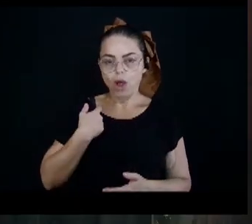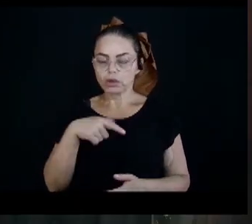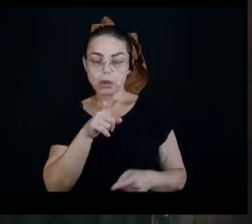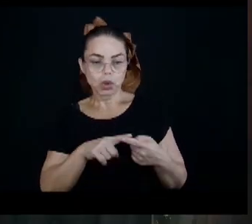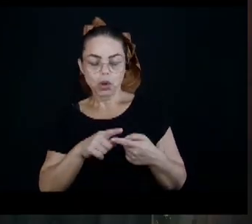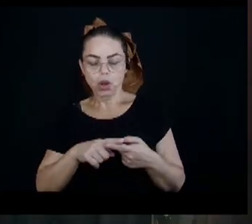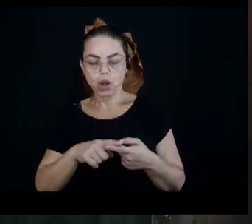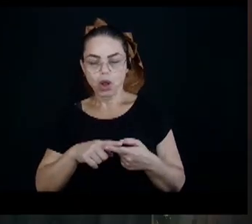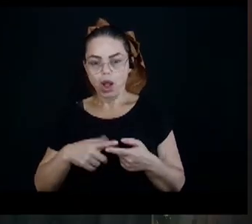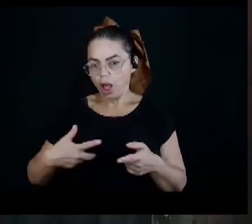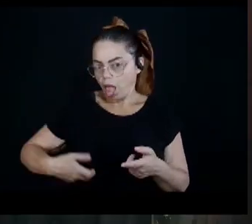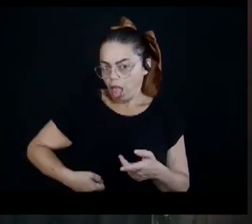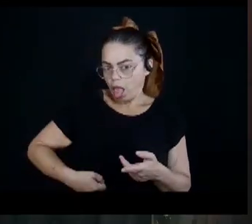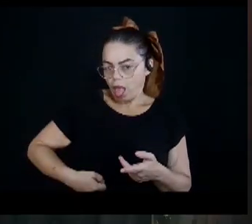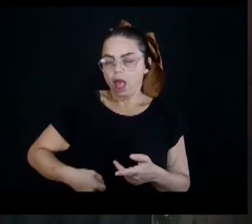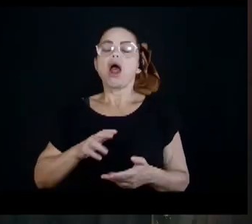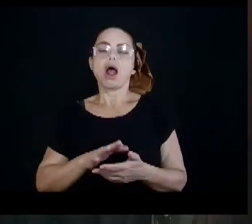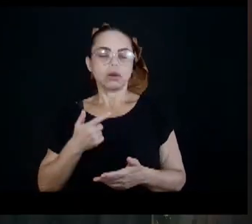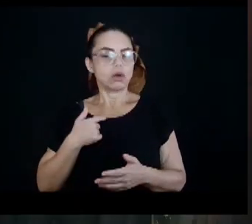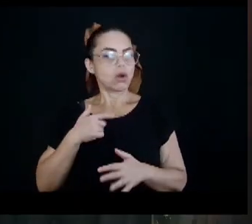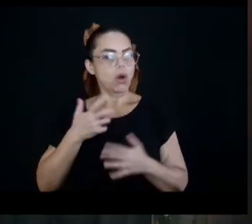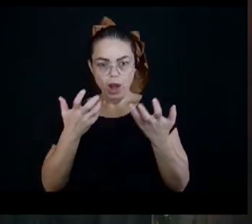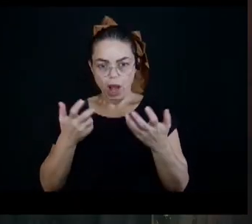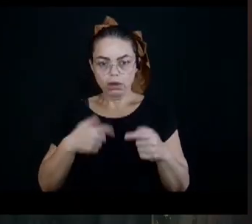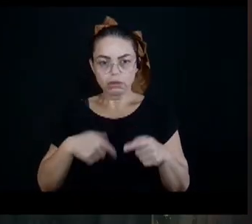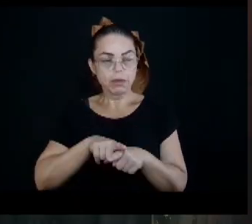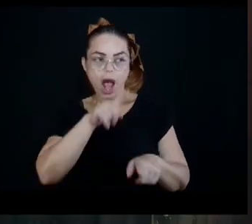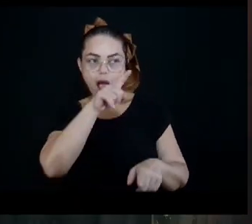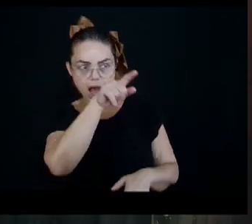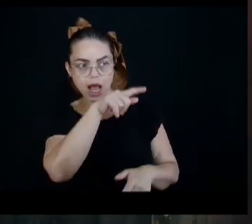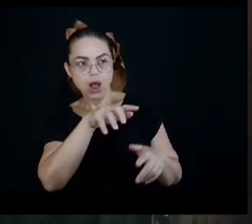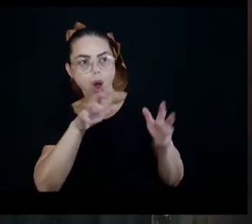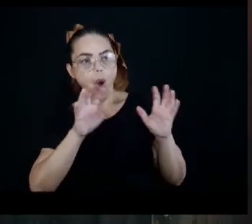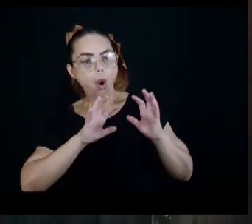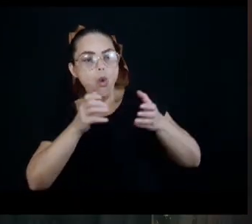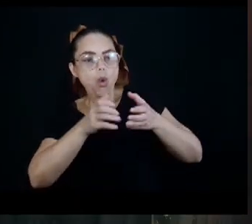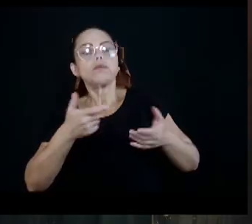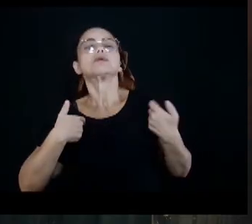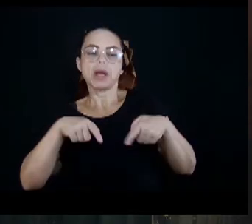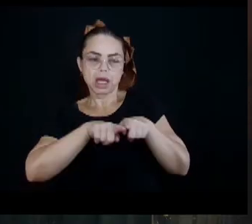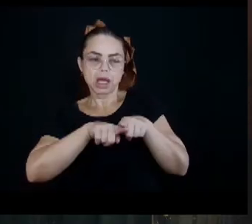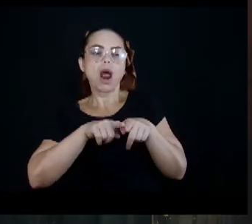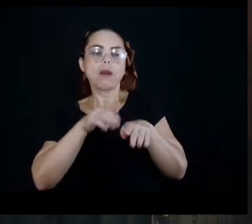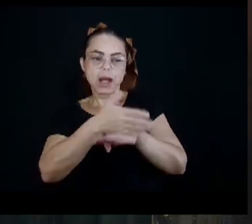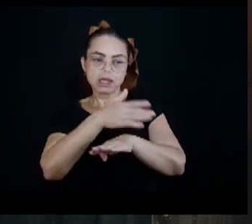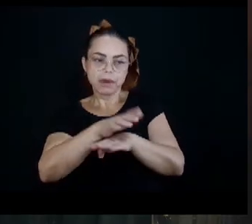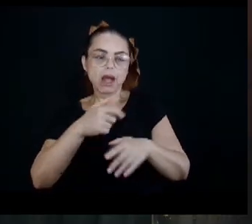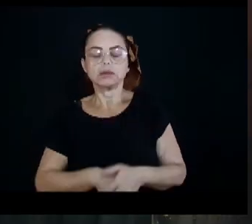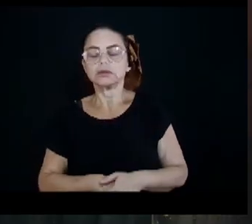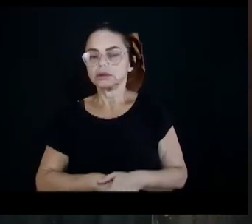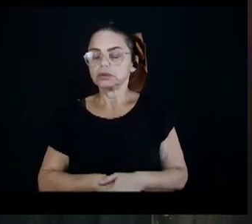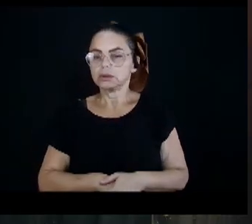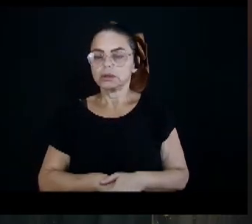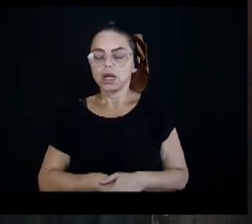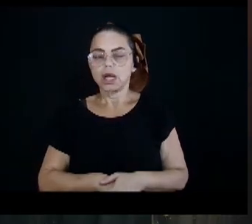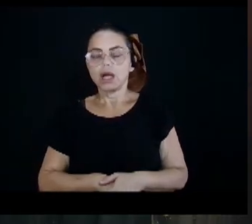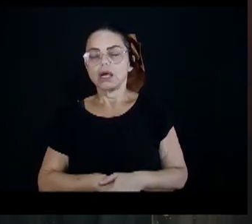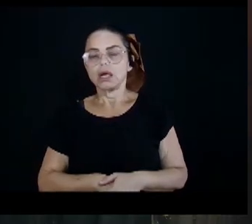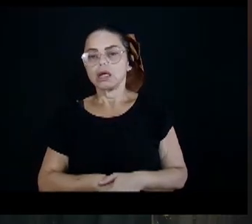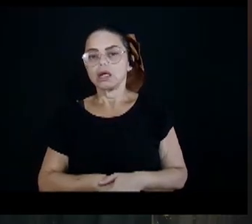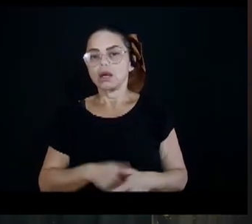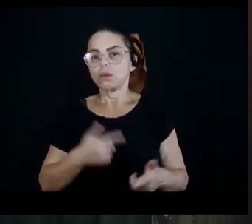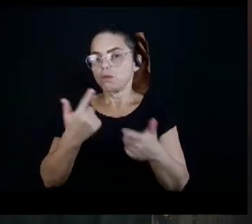modinha, tá de fácil acesso, eu vou adquirir. Para quê? Não é? Eu acho que a pergunta fica,